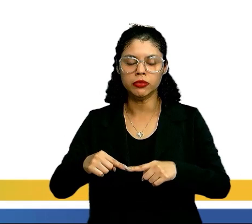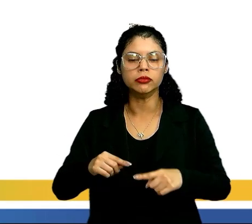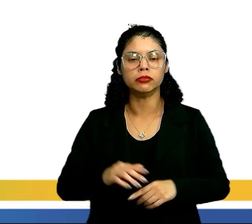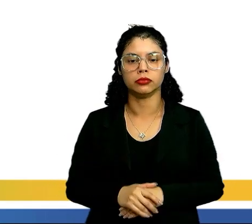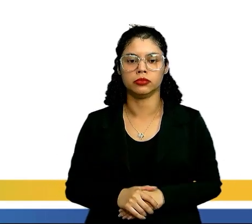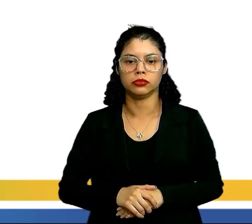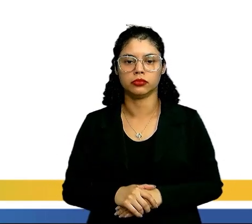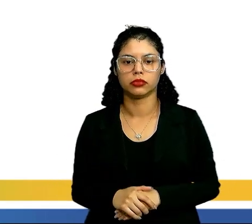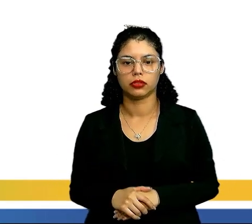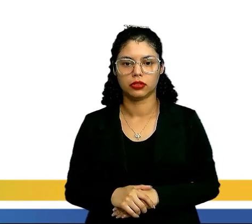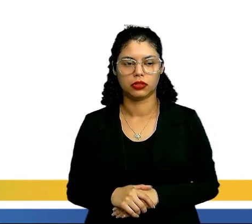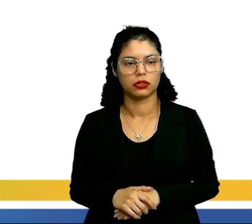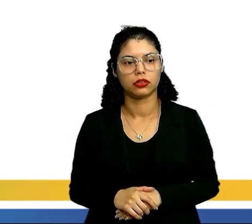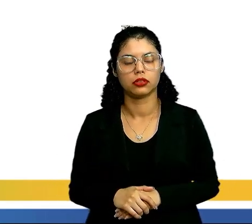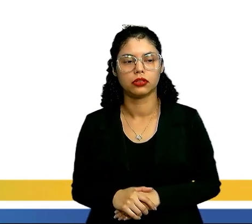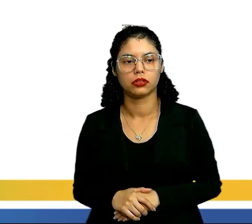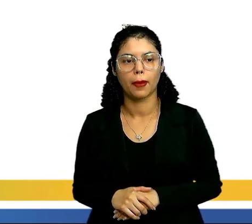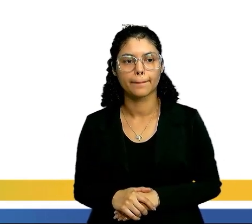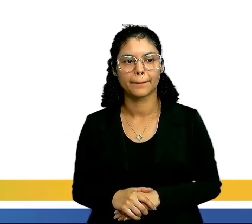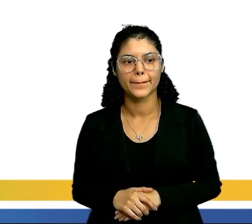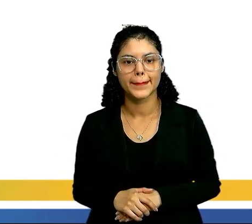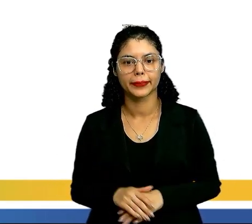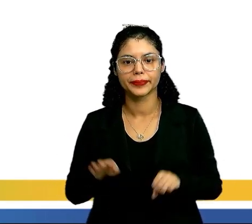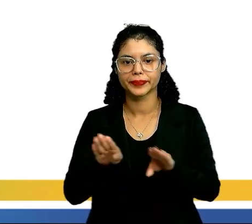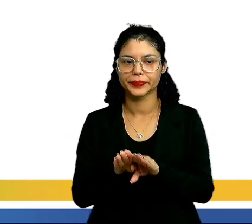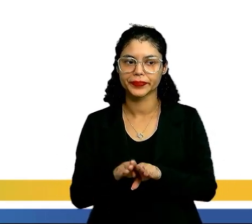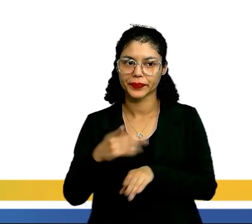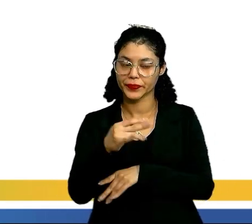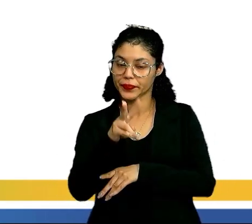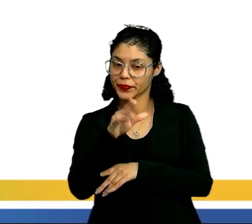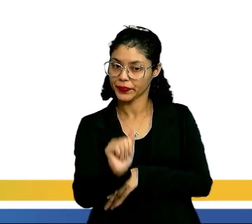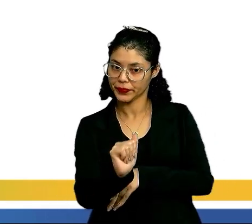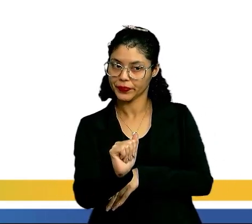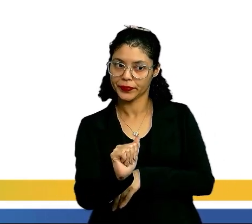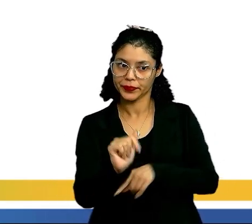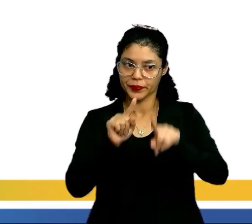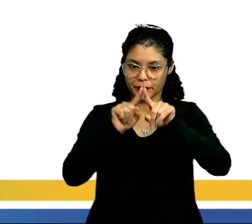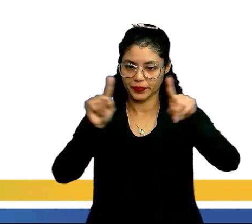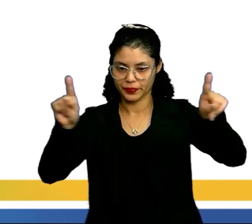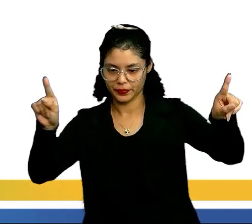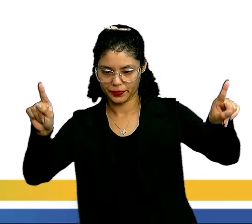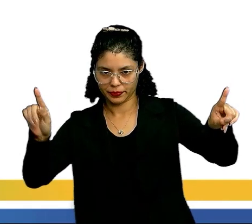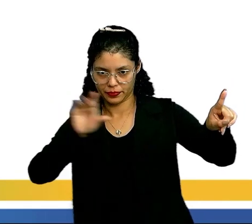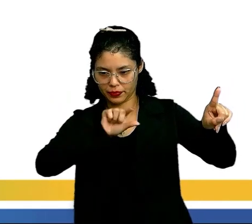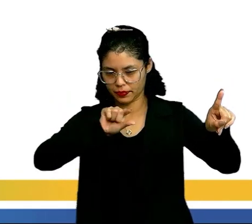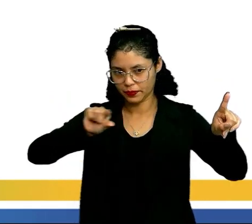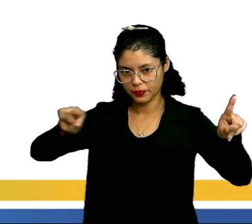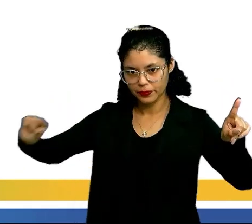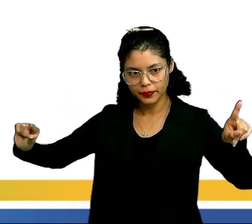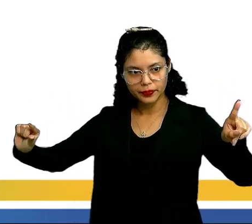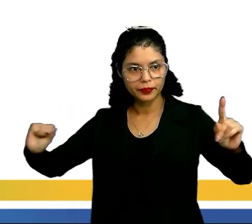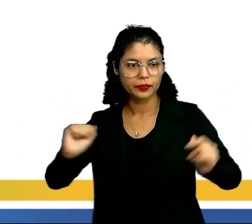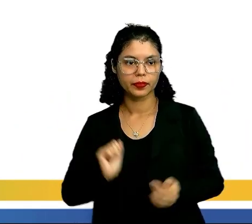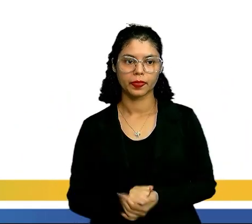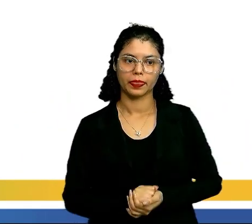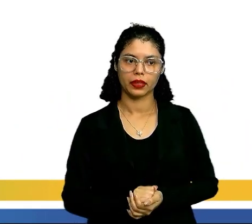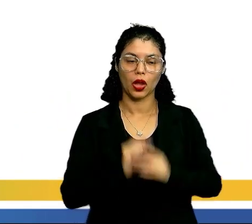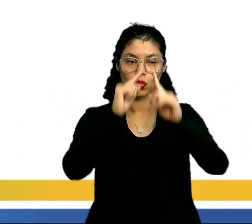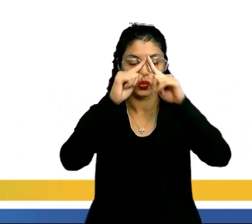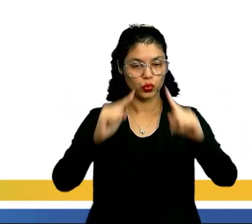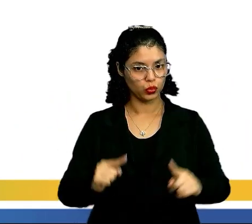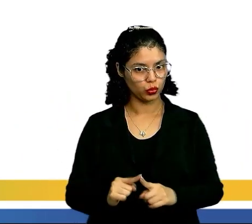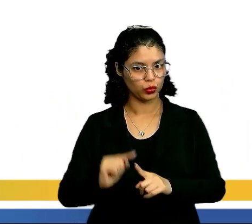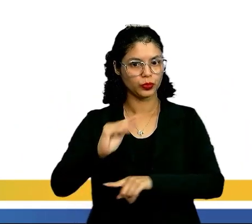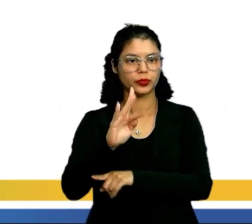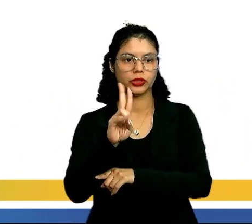pirâmides triangulares. O D, prisma triangulares retos. E o E, prismas